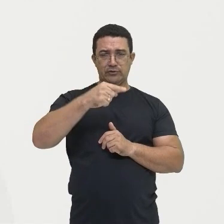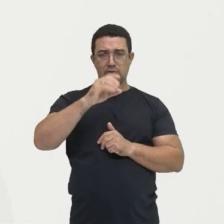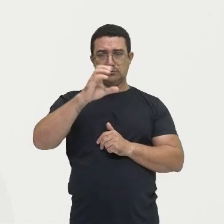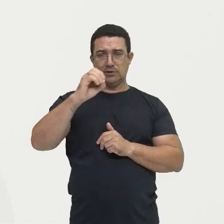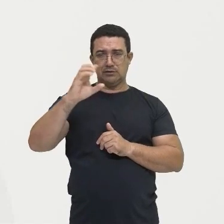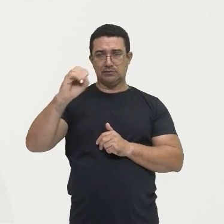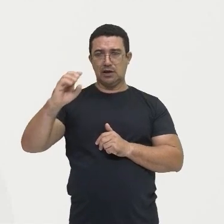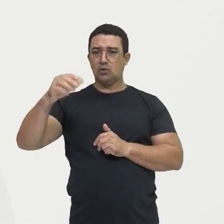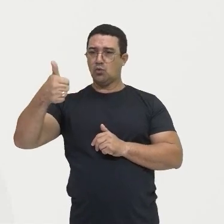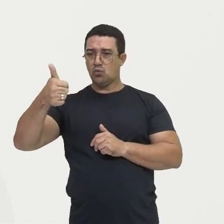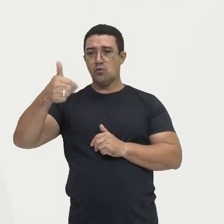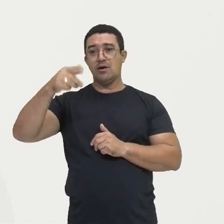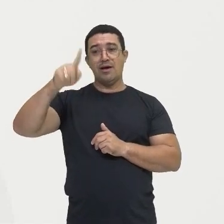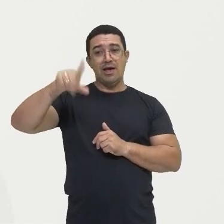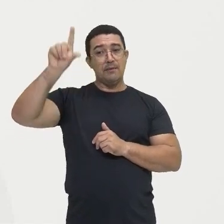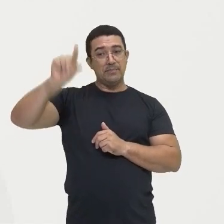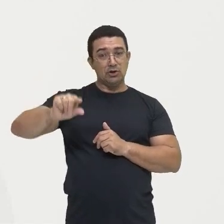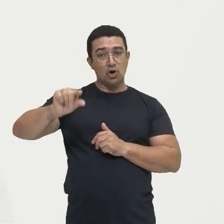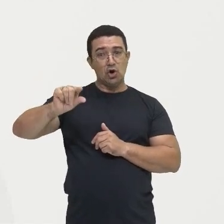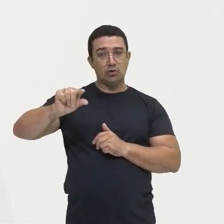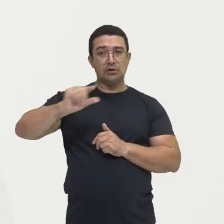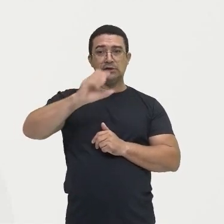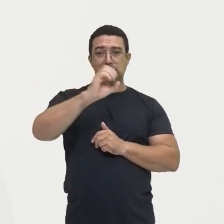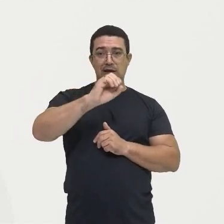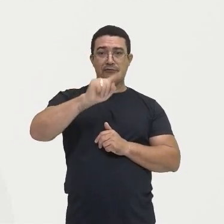0,001 é menor do que